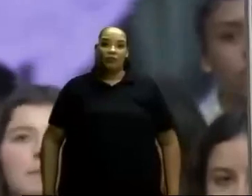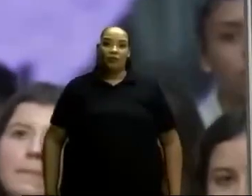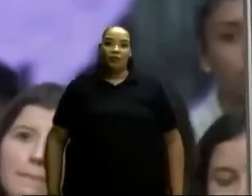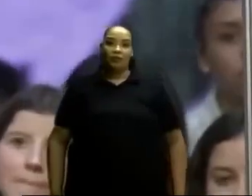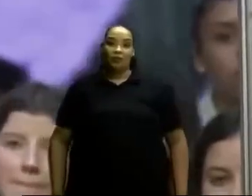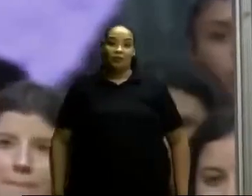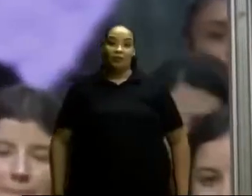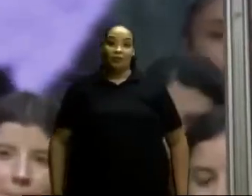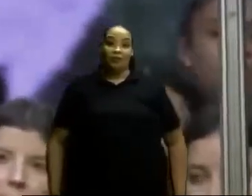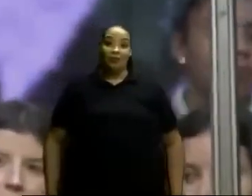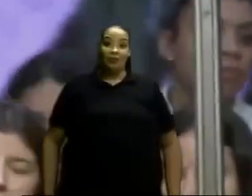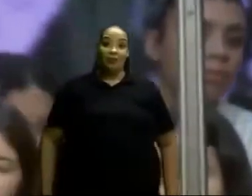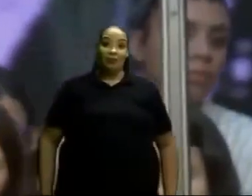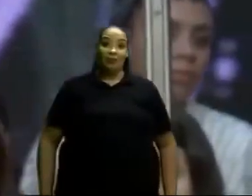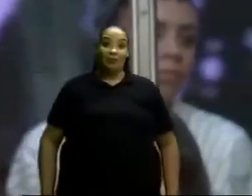Ó,